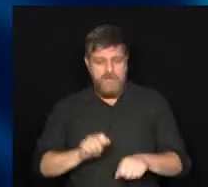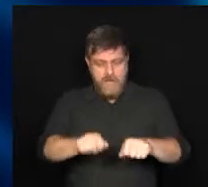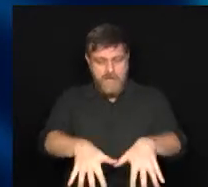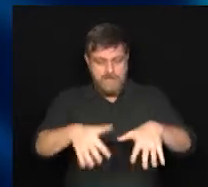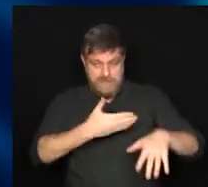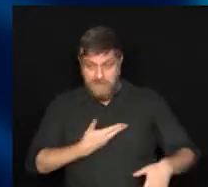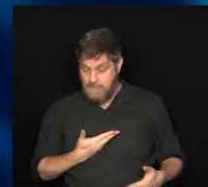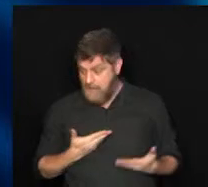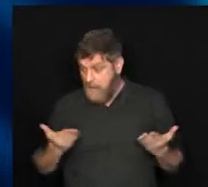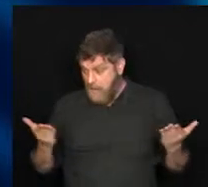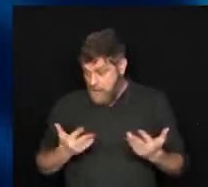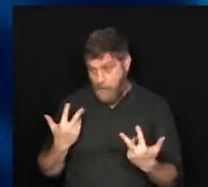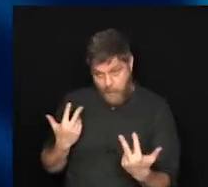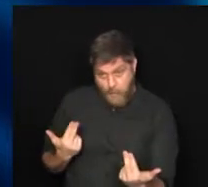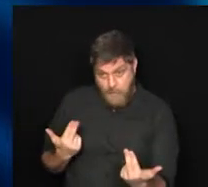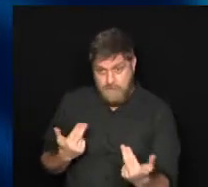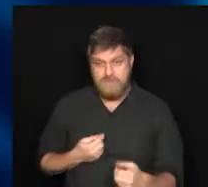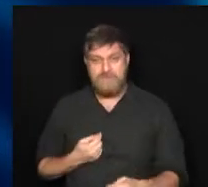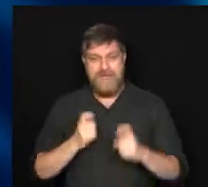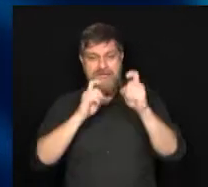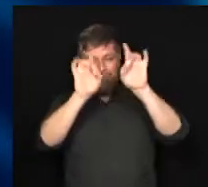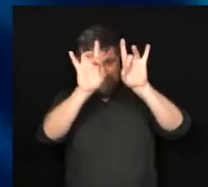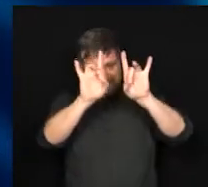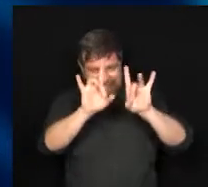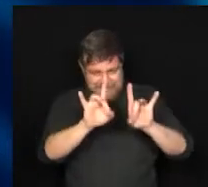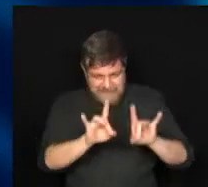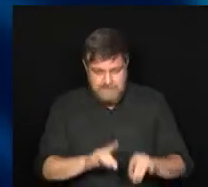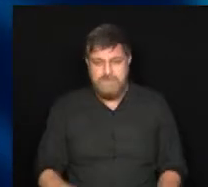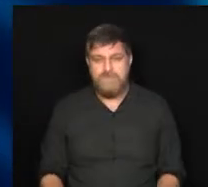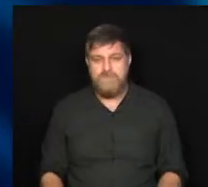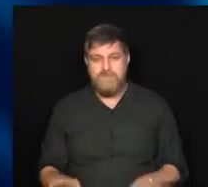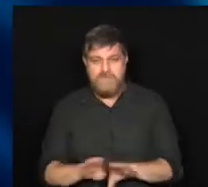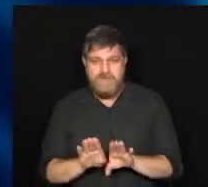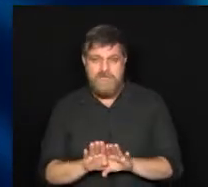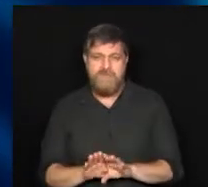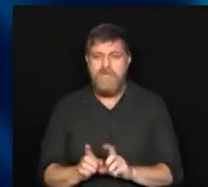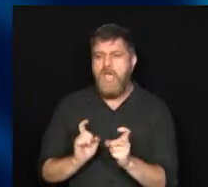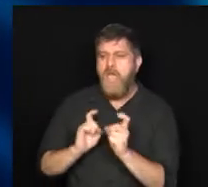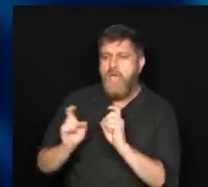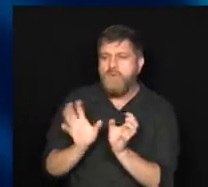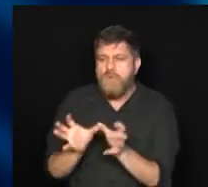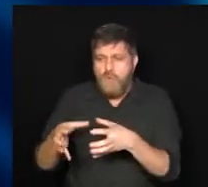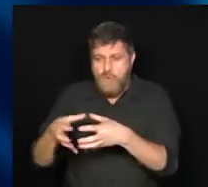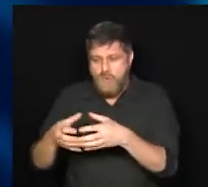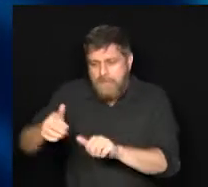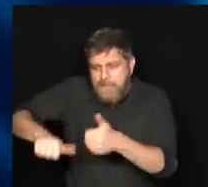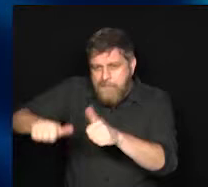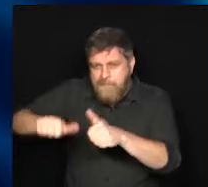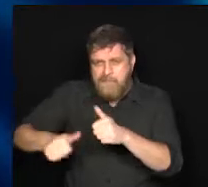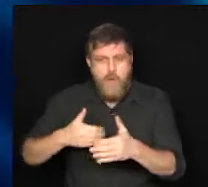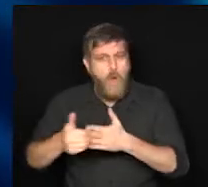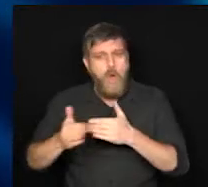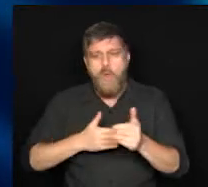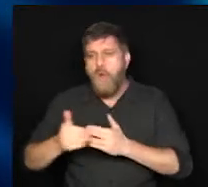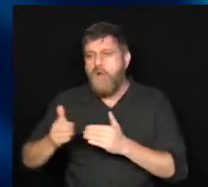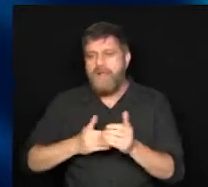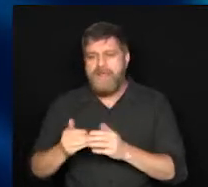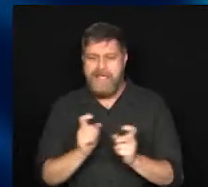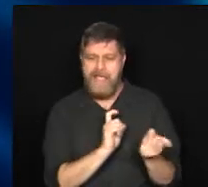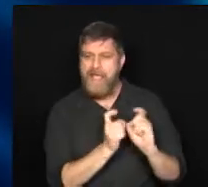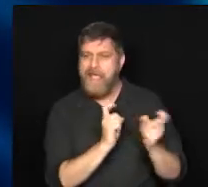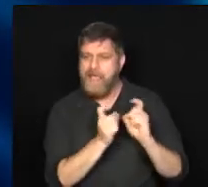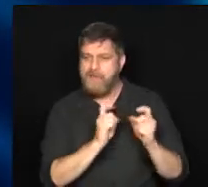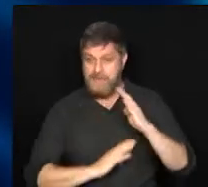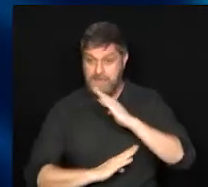como nós tivemos hoje, reuniões extraordinárias, reuniões de comissões e qualquer outro tipo de reunião interna